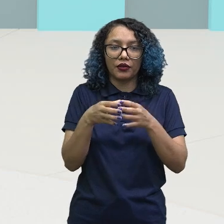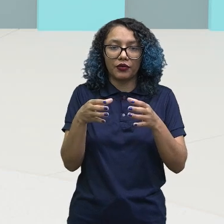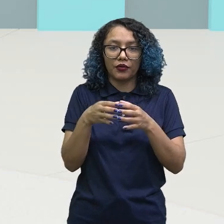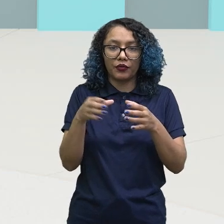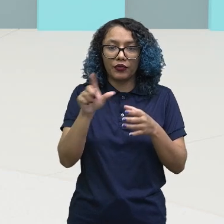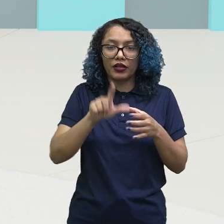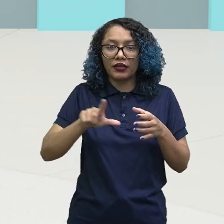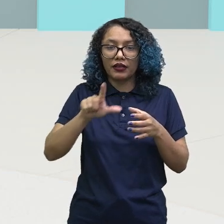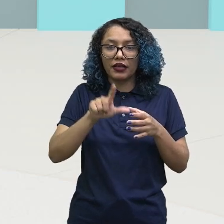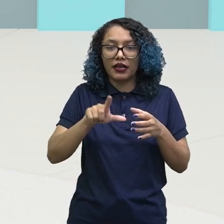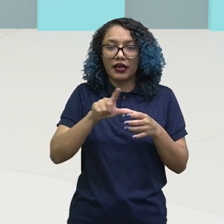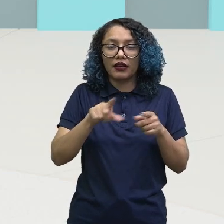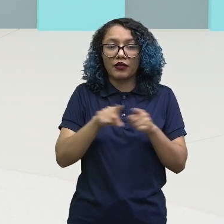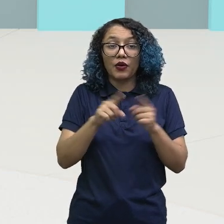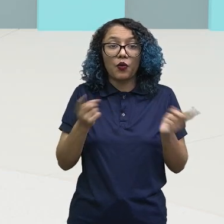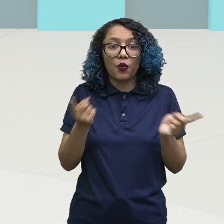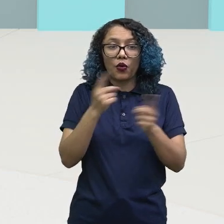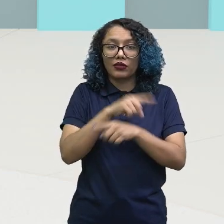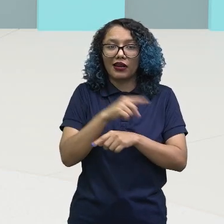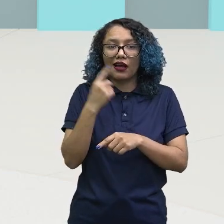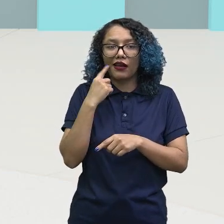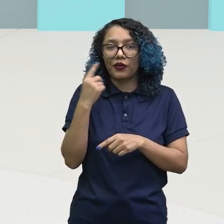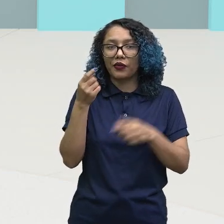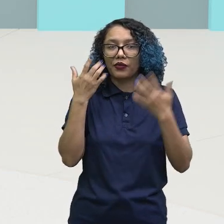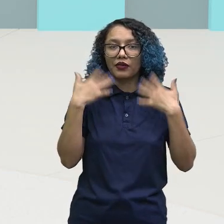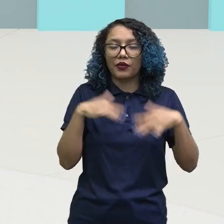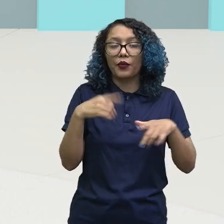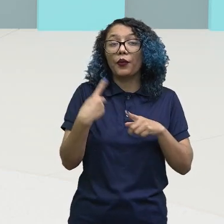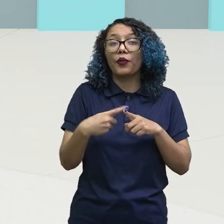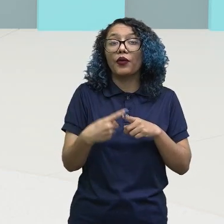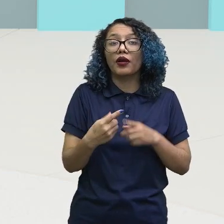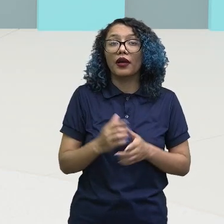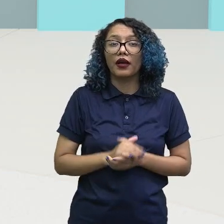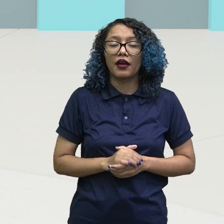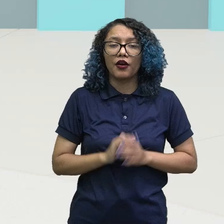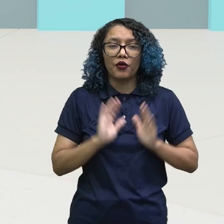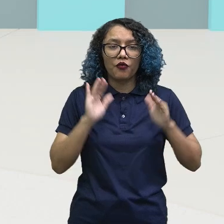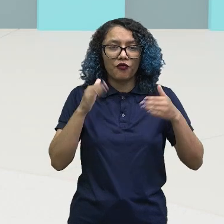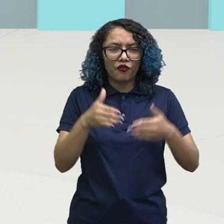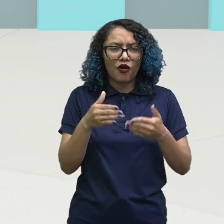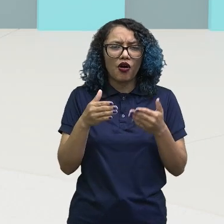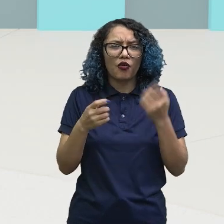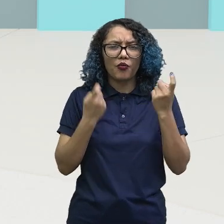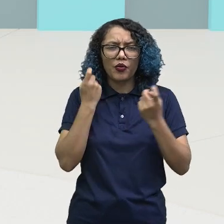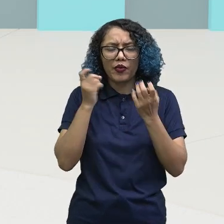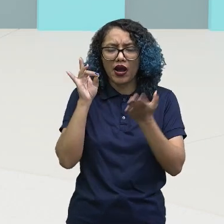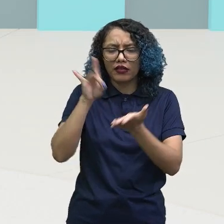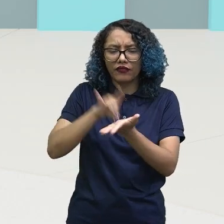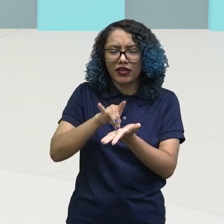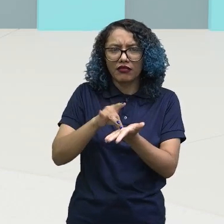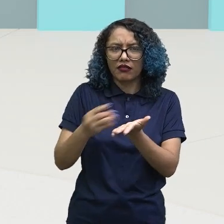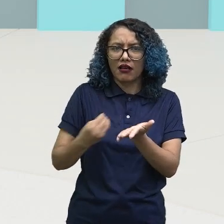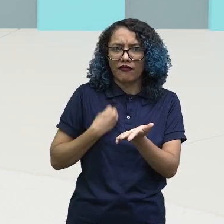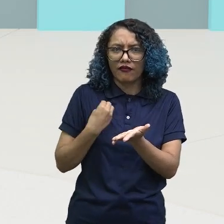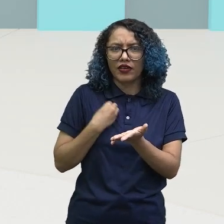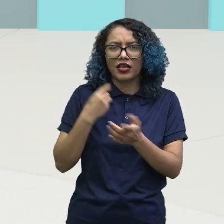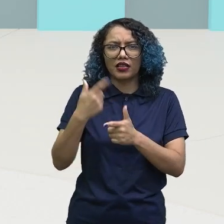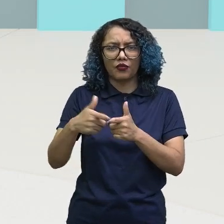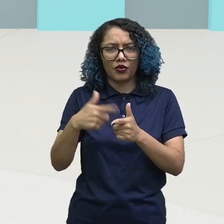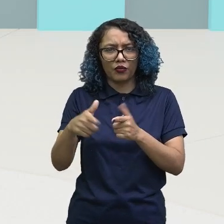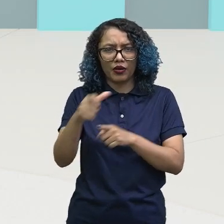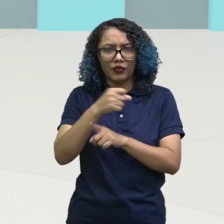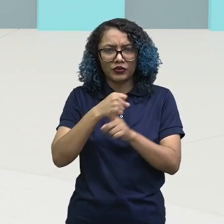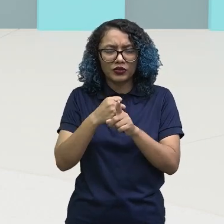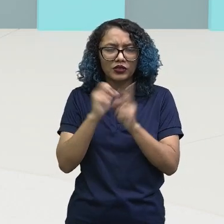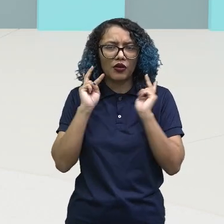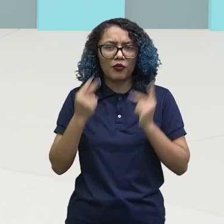basicamente ser o oposto do naturalismo, porque ela não está preocupada com a realidade, sociedade, ela não está preocupada com os problemas sociais ou